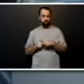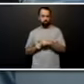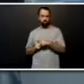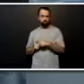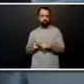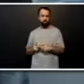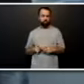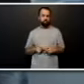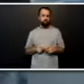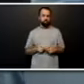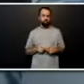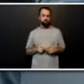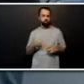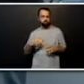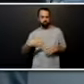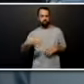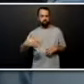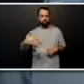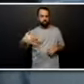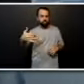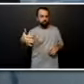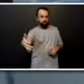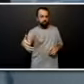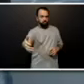positivos e assim por diante.